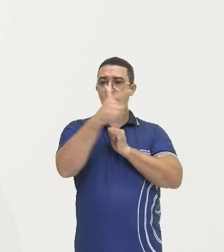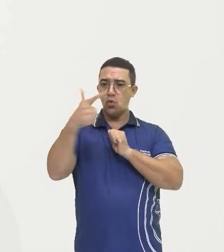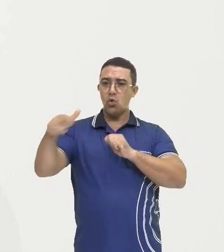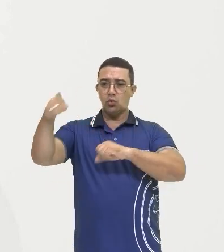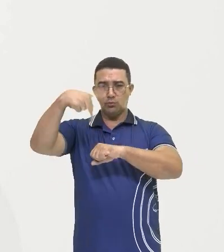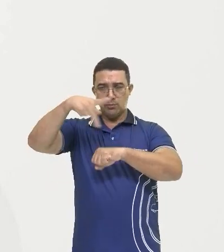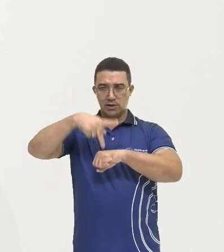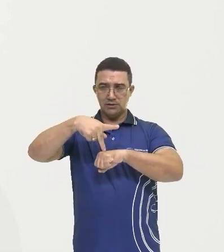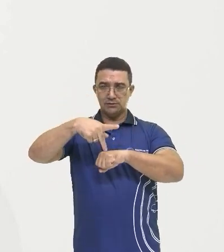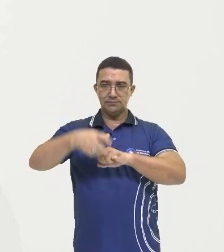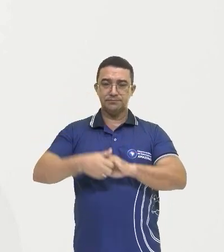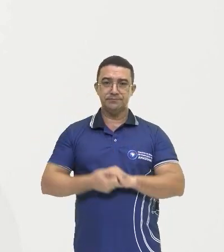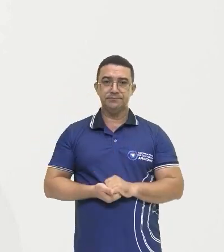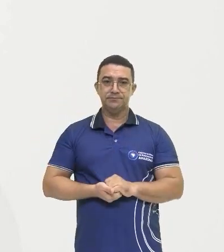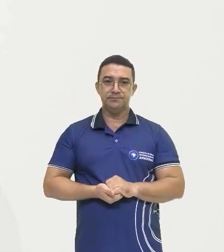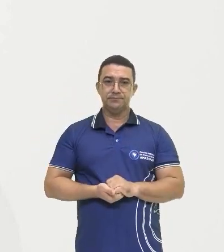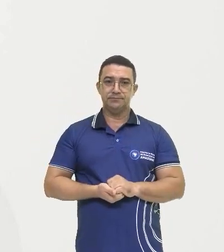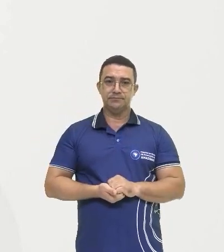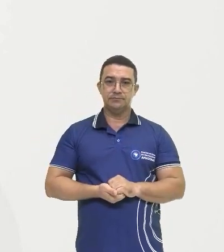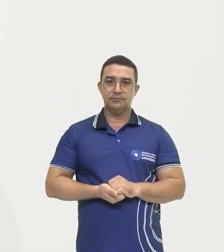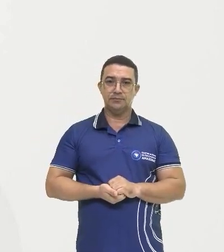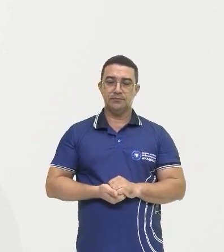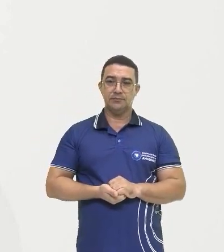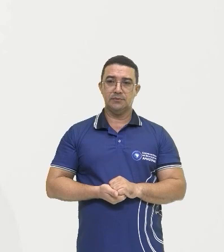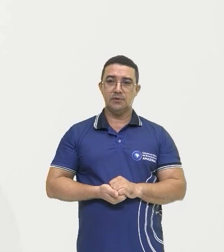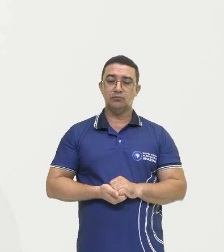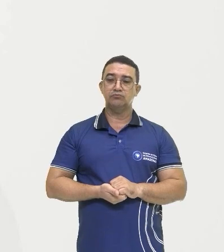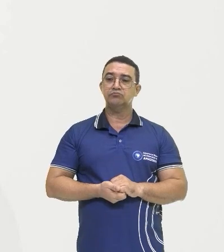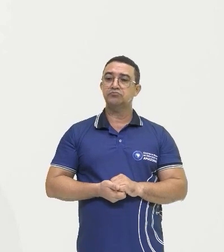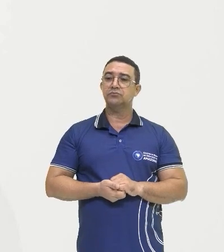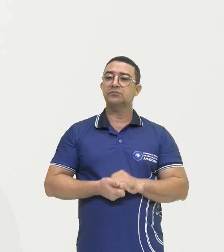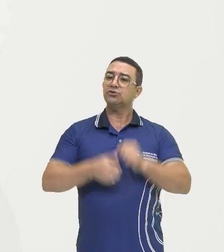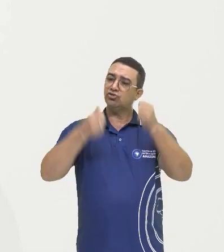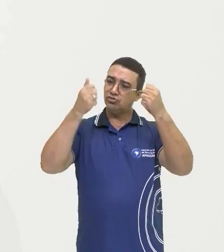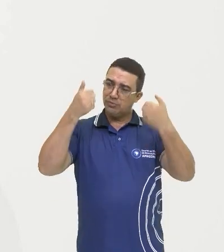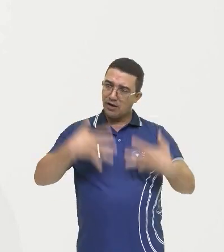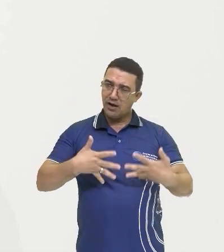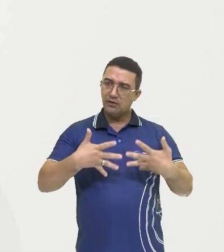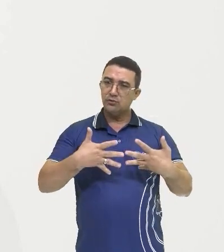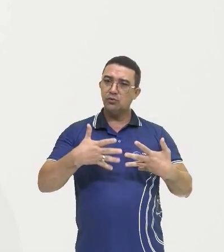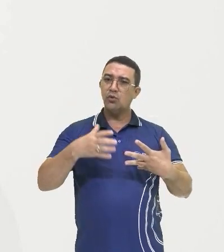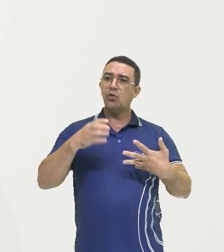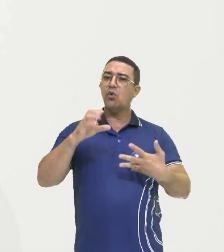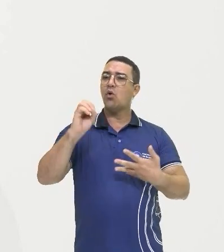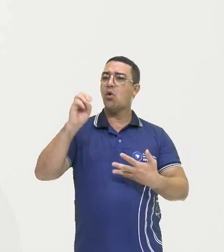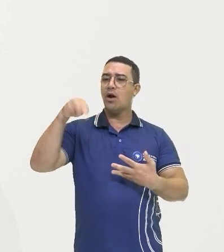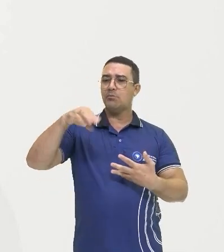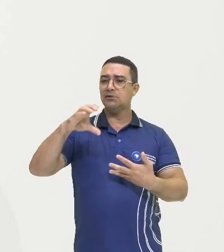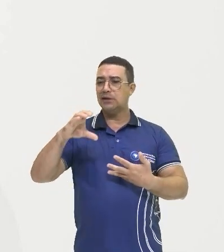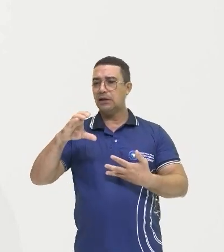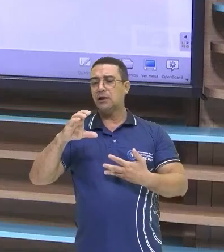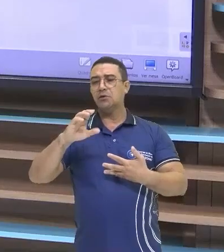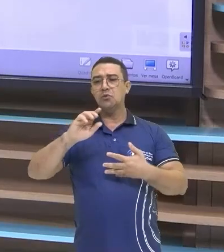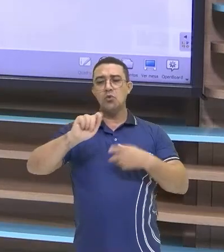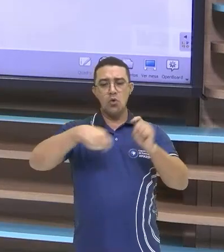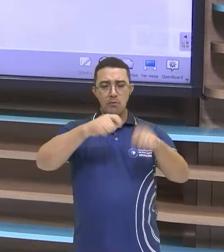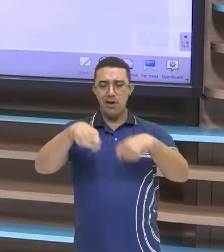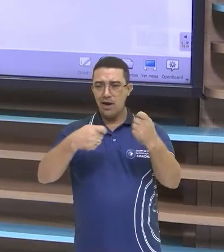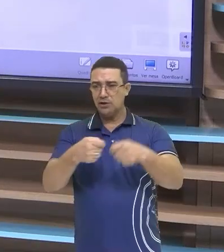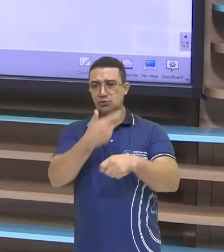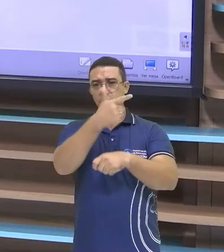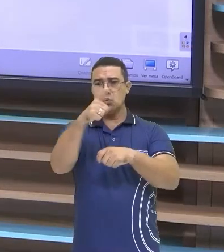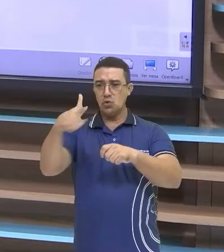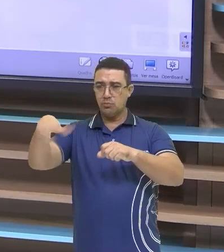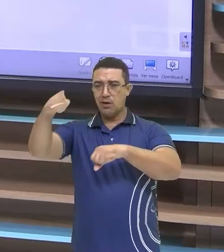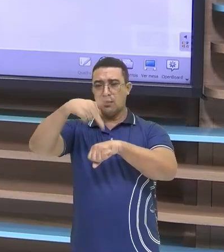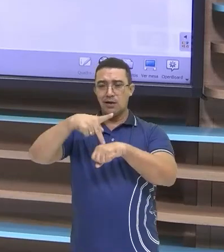esses esclarecimentos sobre o que é o comércio internacional, como é que ele funciona, tá bom? As